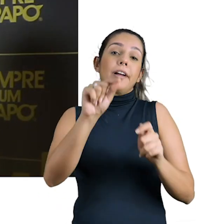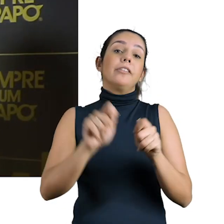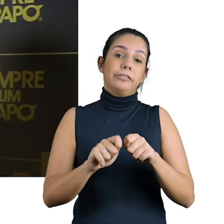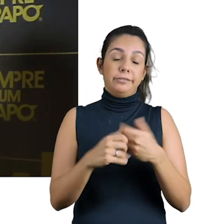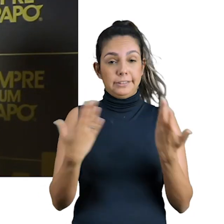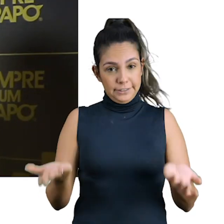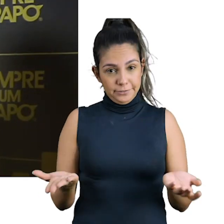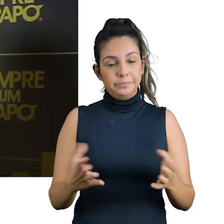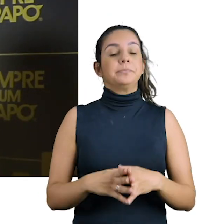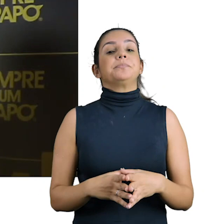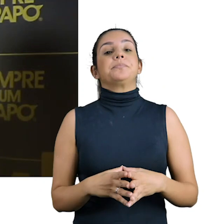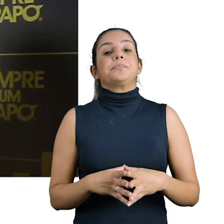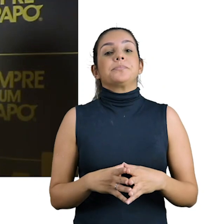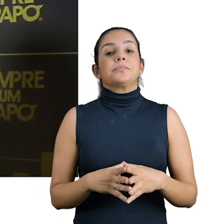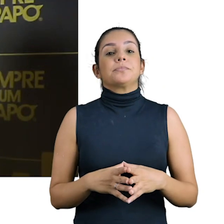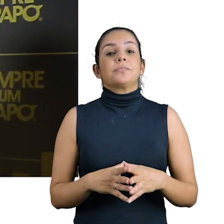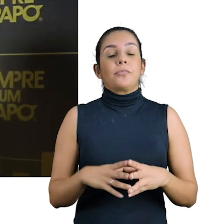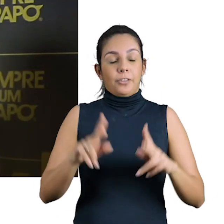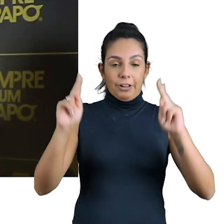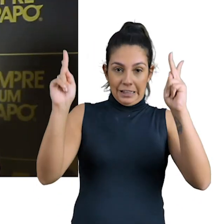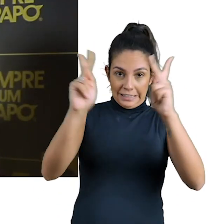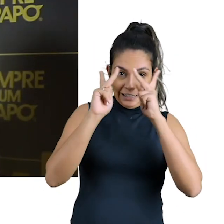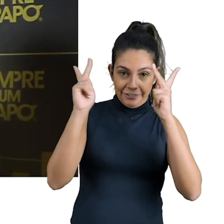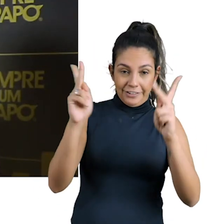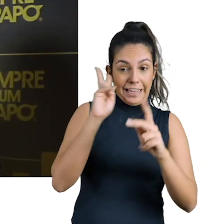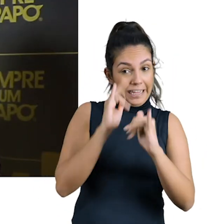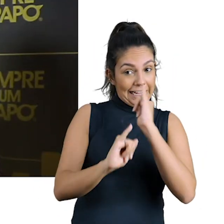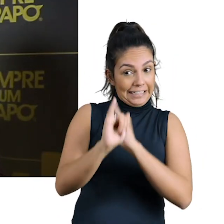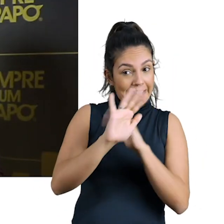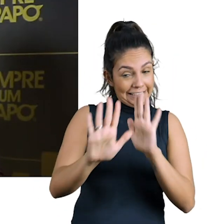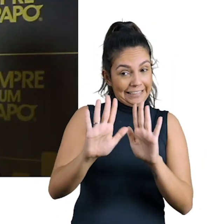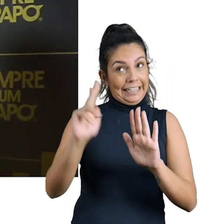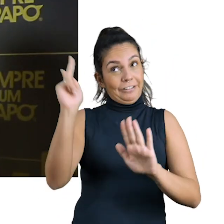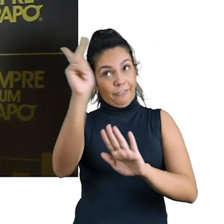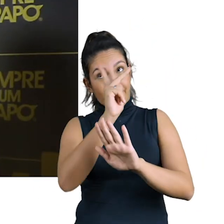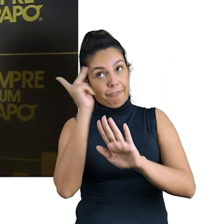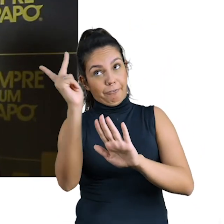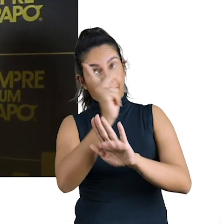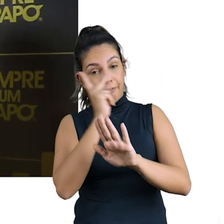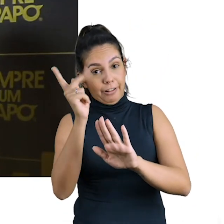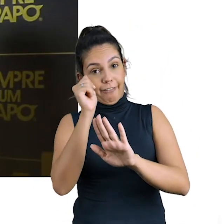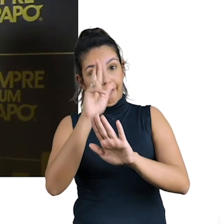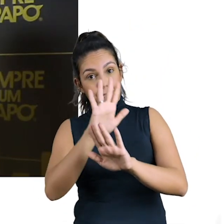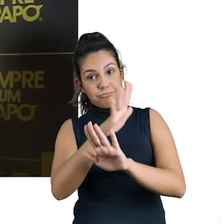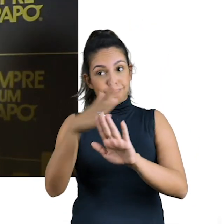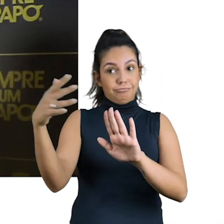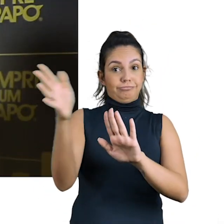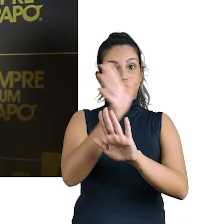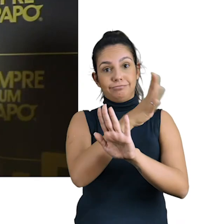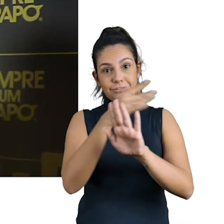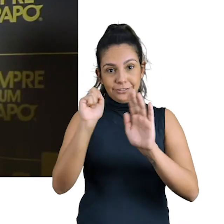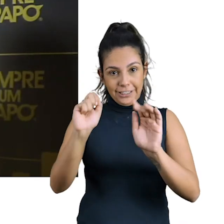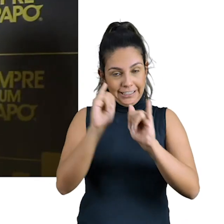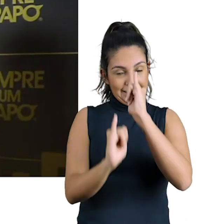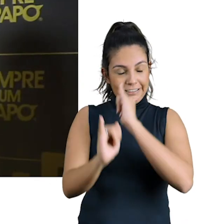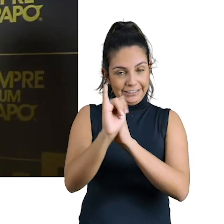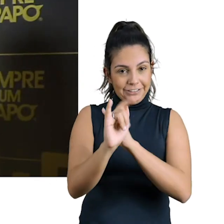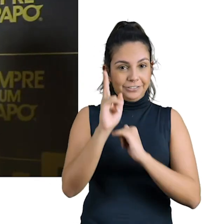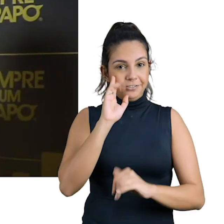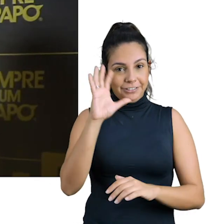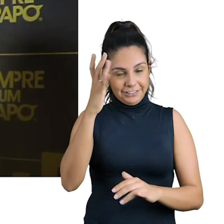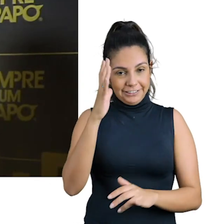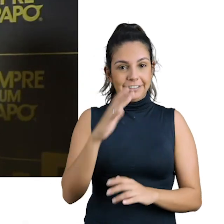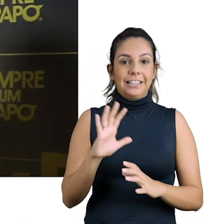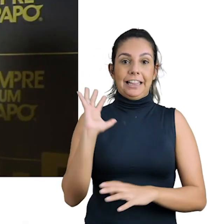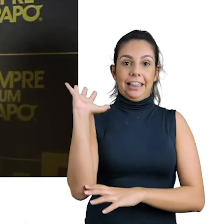feito. O apresentador Afonso Borges está sentado em um estúdio. Ao fundo, há cartazes com a logo do Sempre um Papo